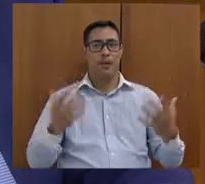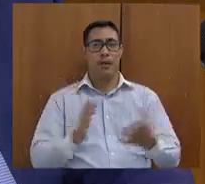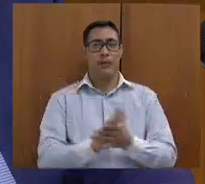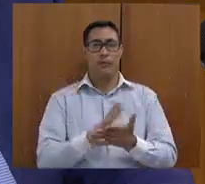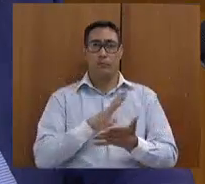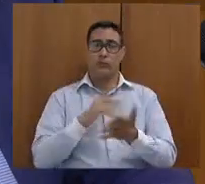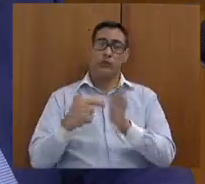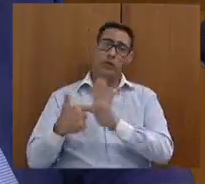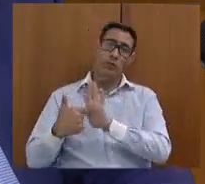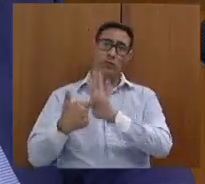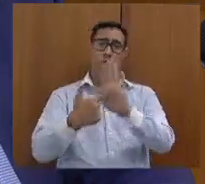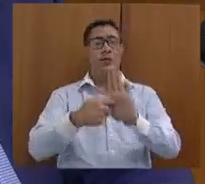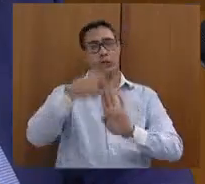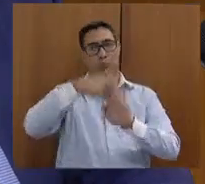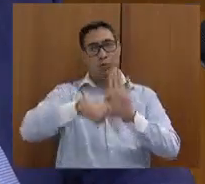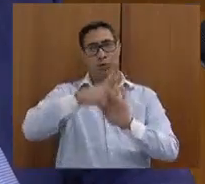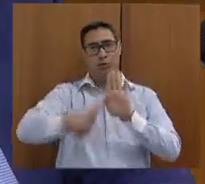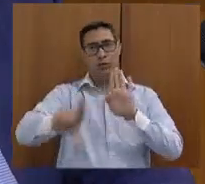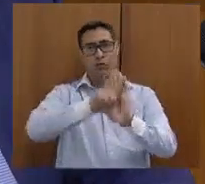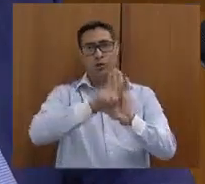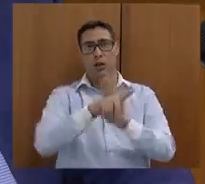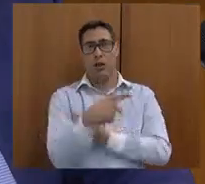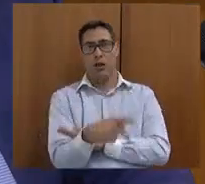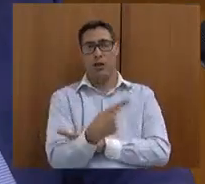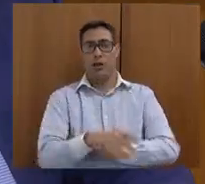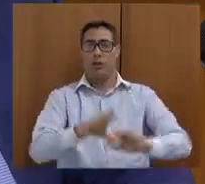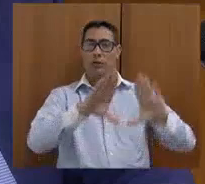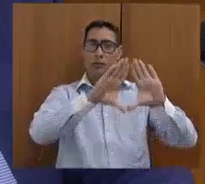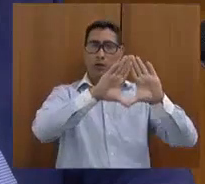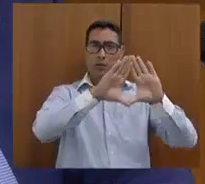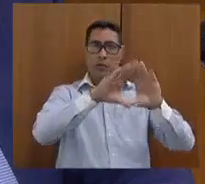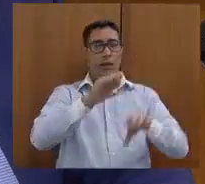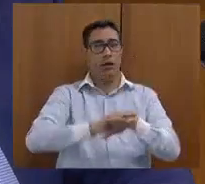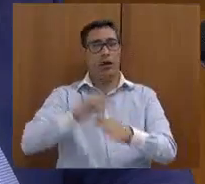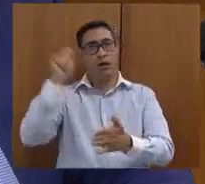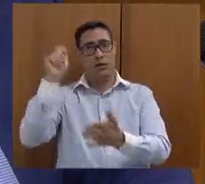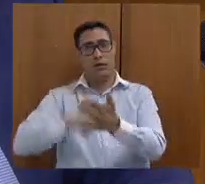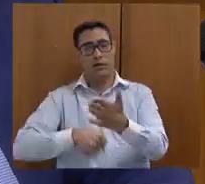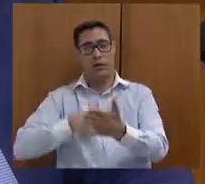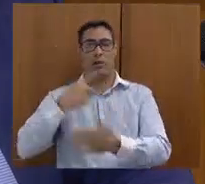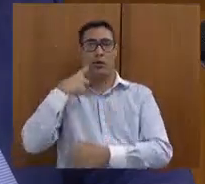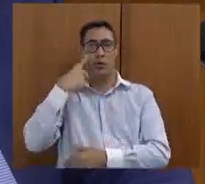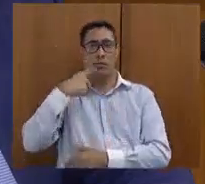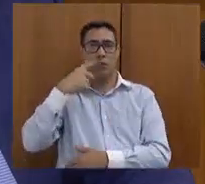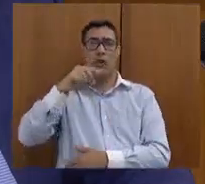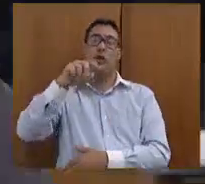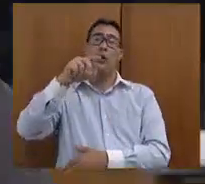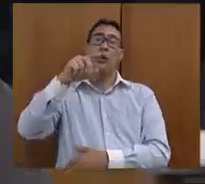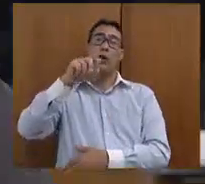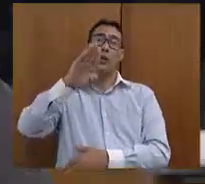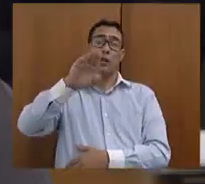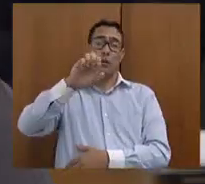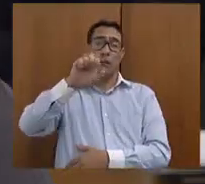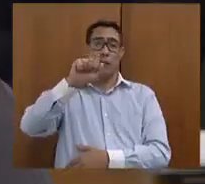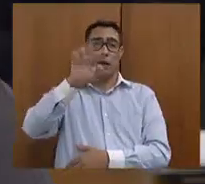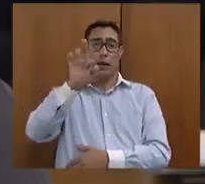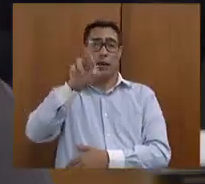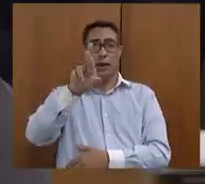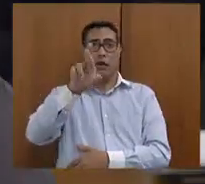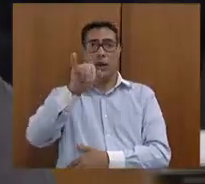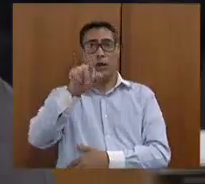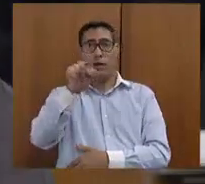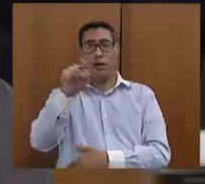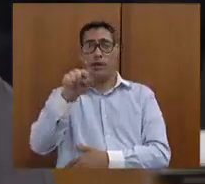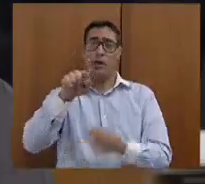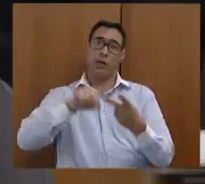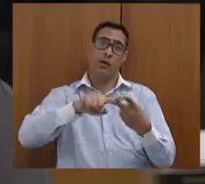Apresentou um projeto de lei que na Assembleia um projeto assinado pela deputada Beatriz Beatriz